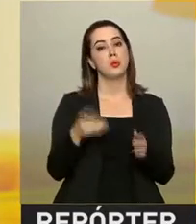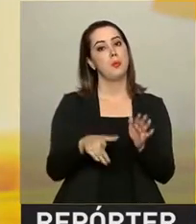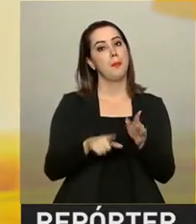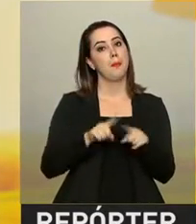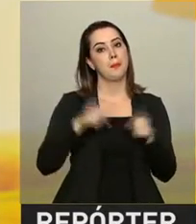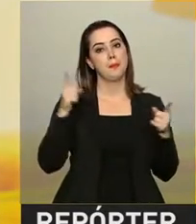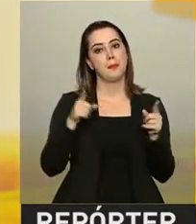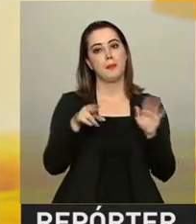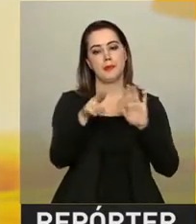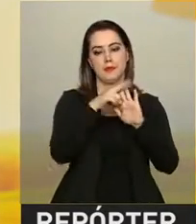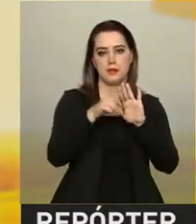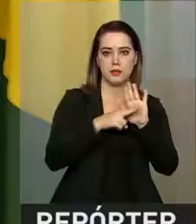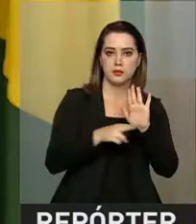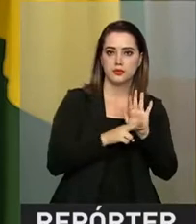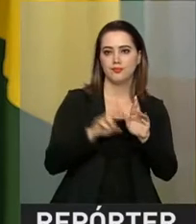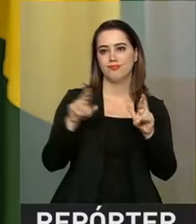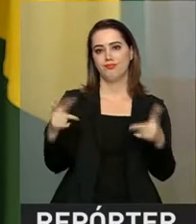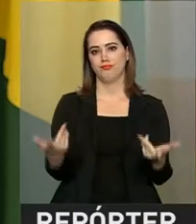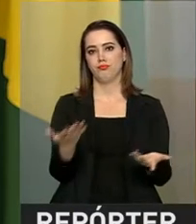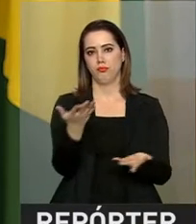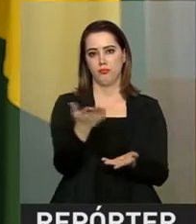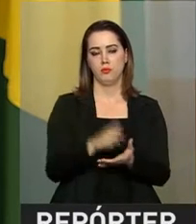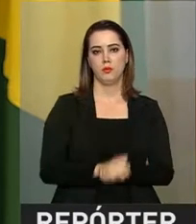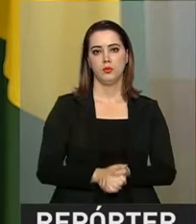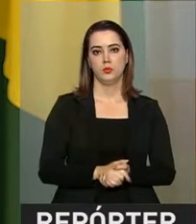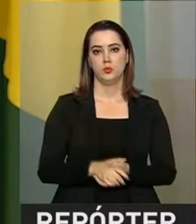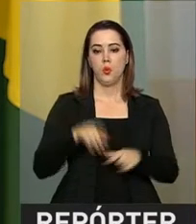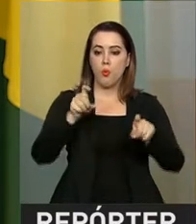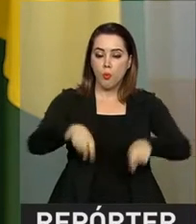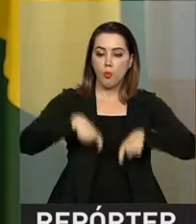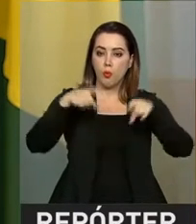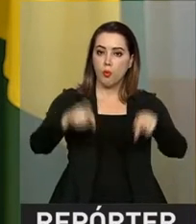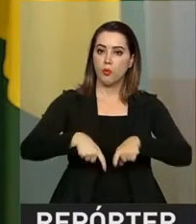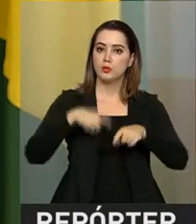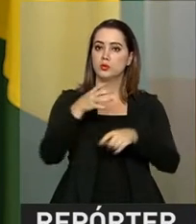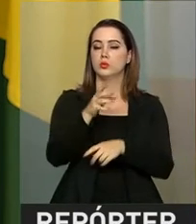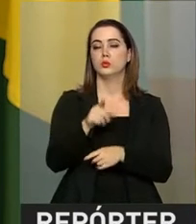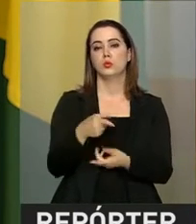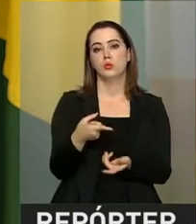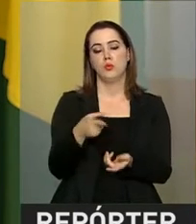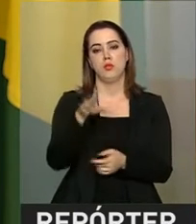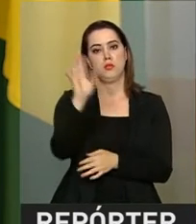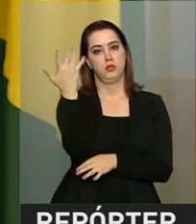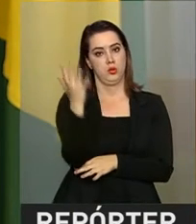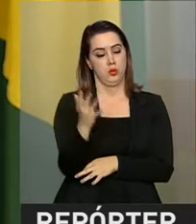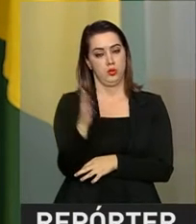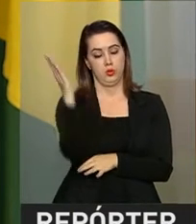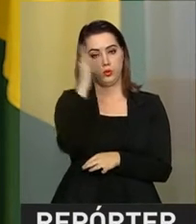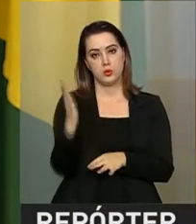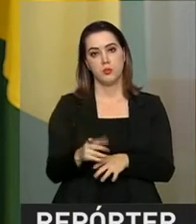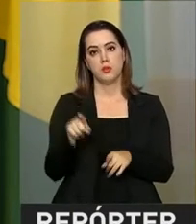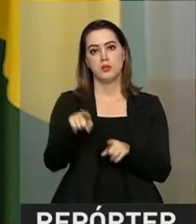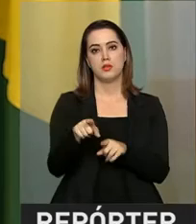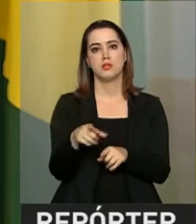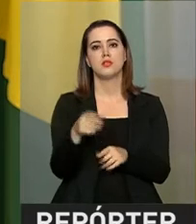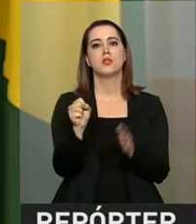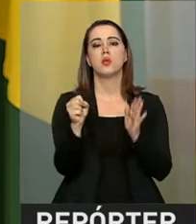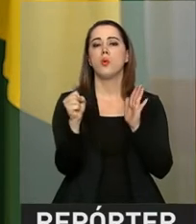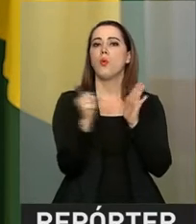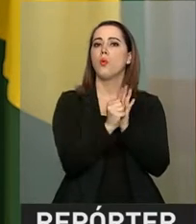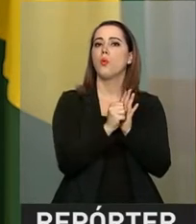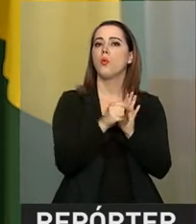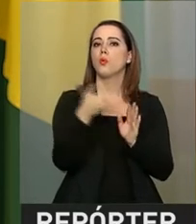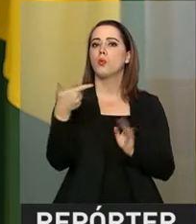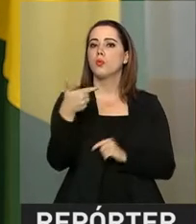acompanharam essas mudanças para o agronegócio brasileiro o século 21 chegou muito antes